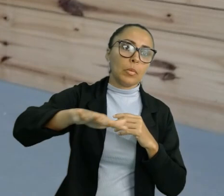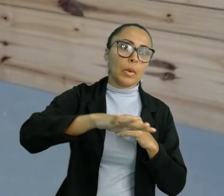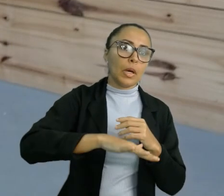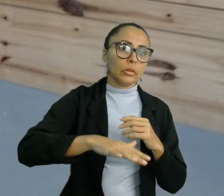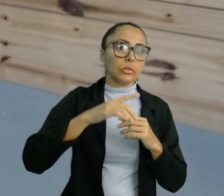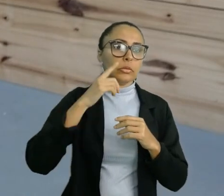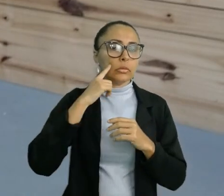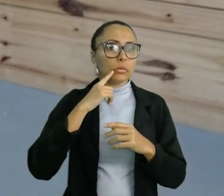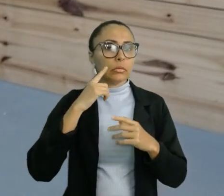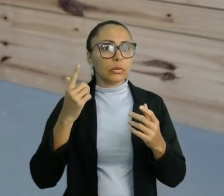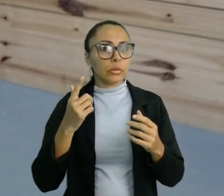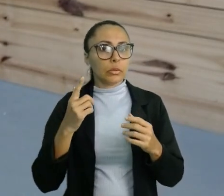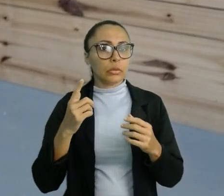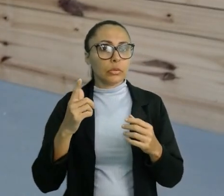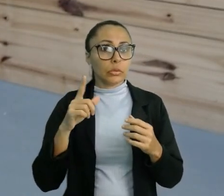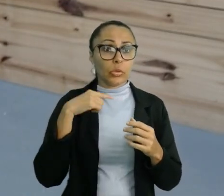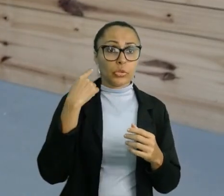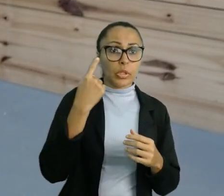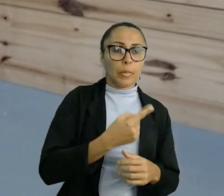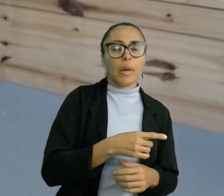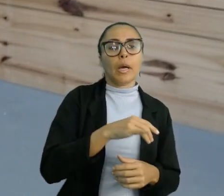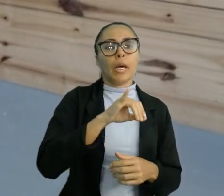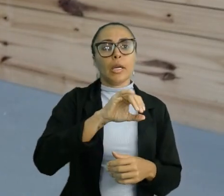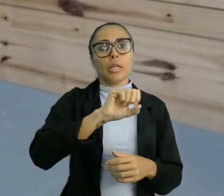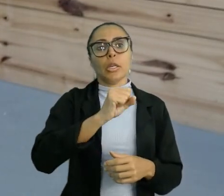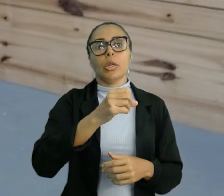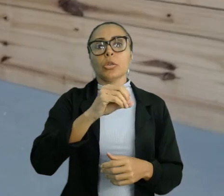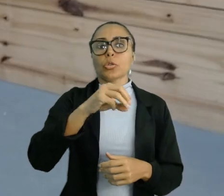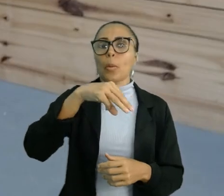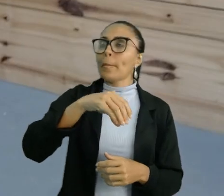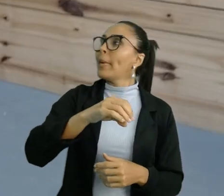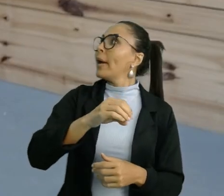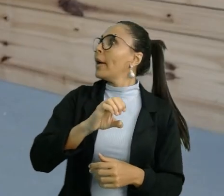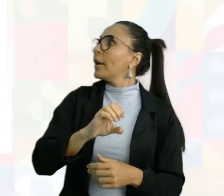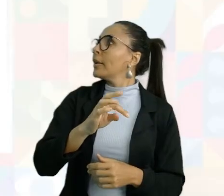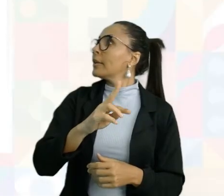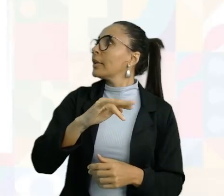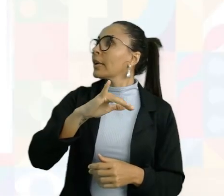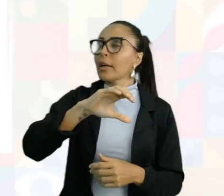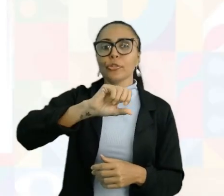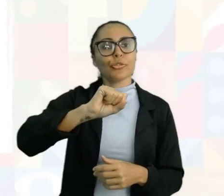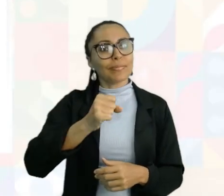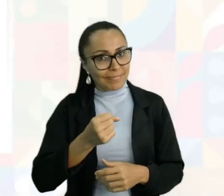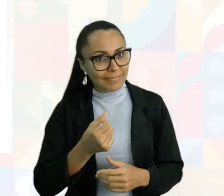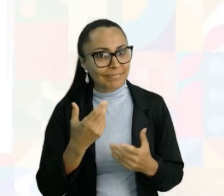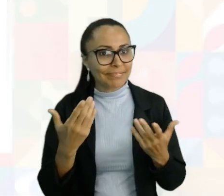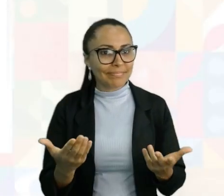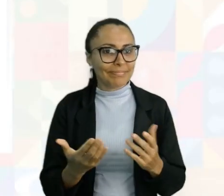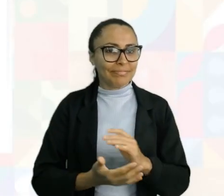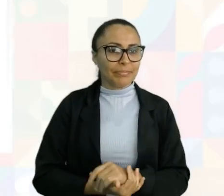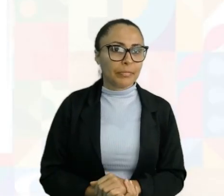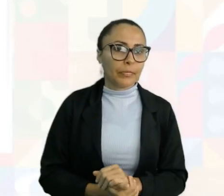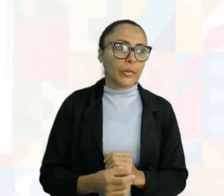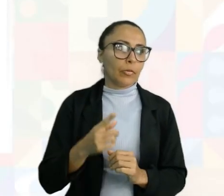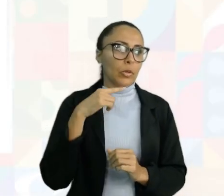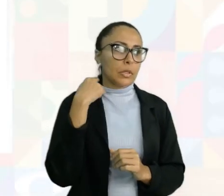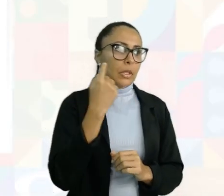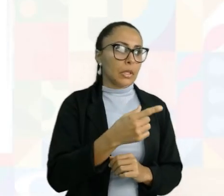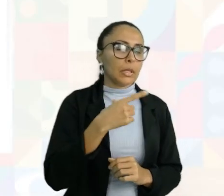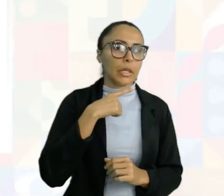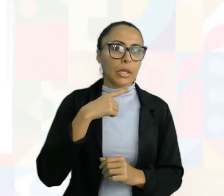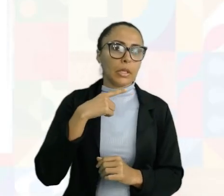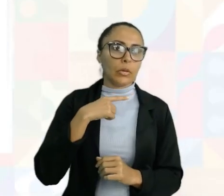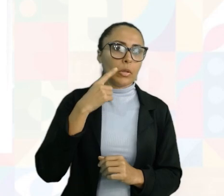esboços. Nós temos a isométrica, né, onde isos quer dizer igual e métrico quer dizer a medida, ou seja, você tem uma